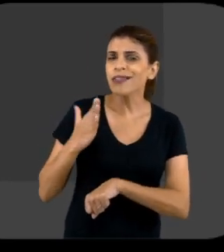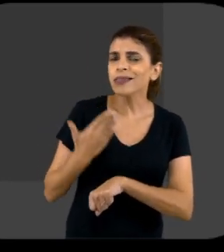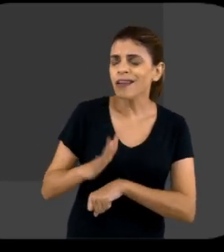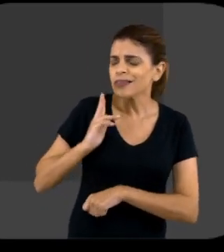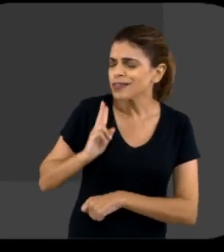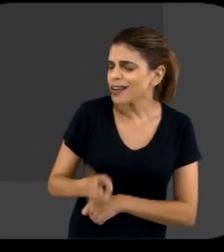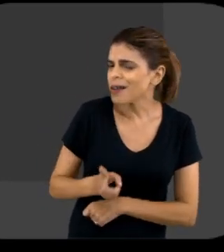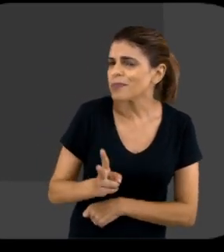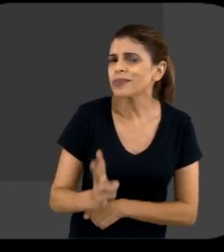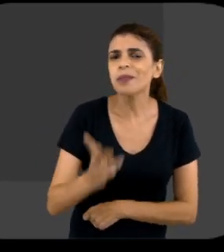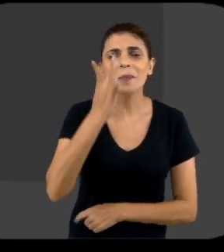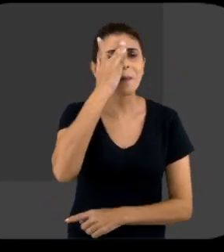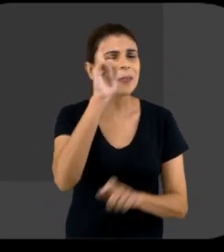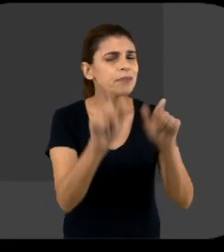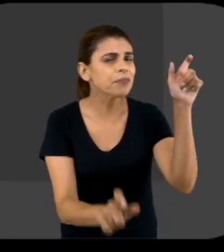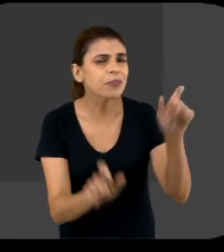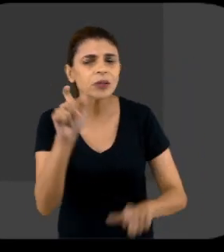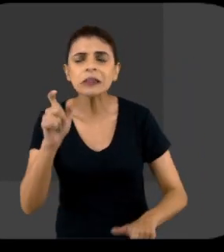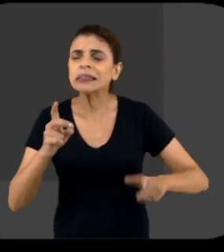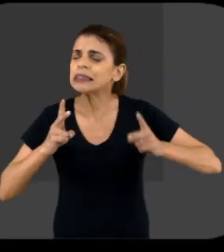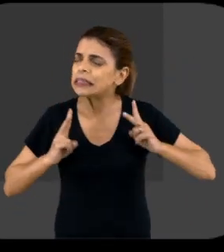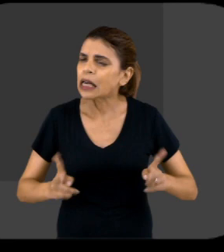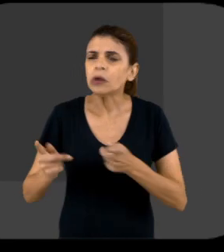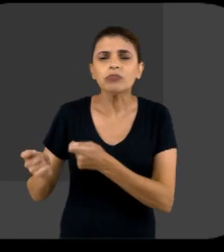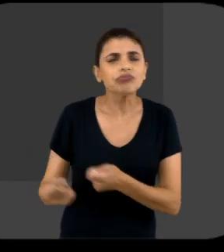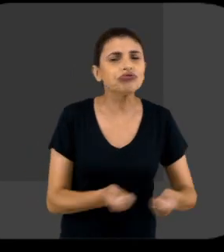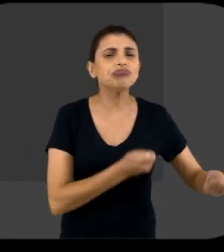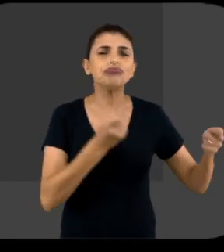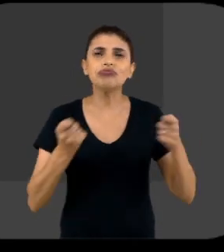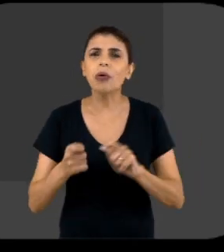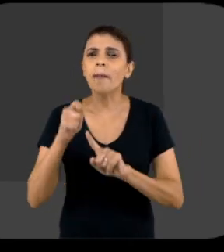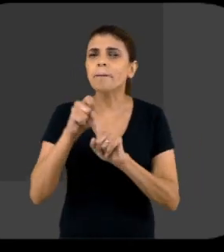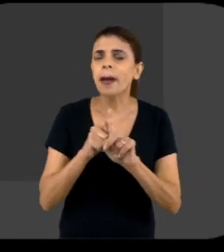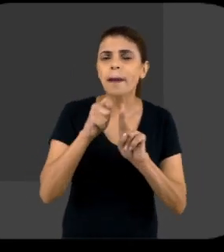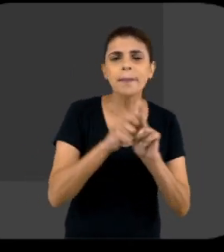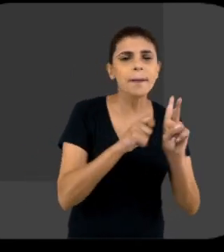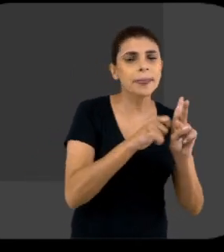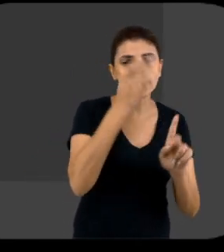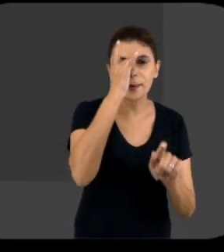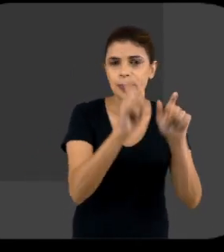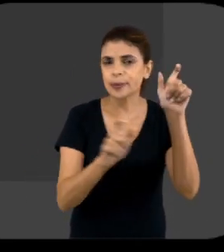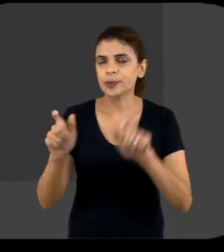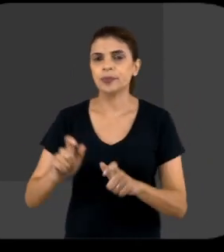Treinamento inicial com as pessoas e o treinamento periódico também em todos os envolvidos.